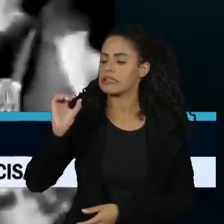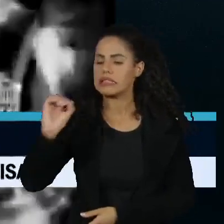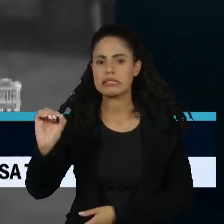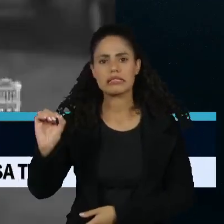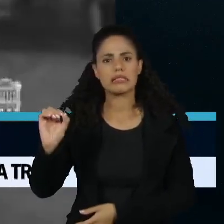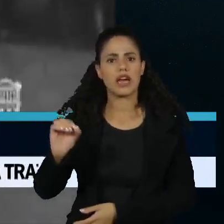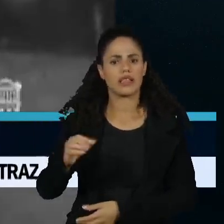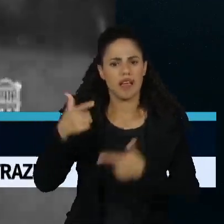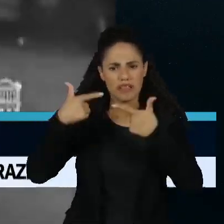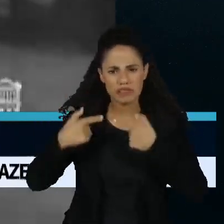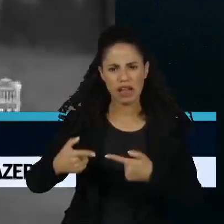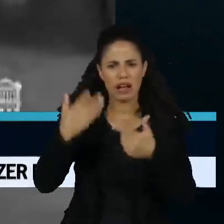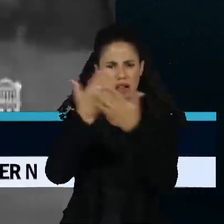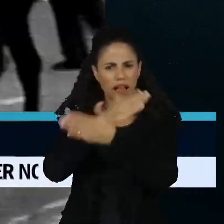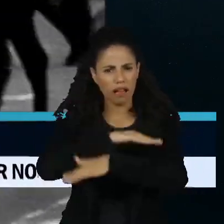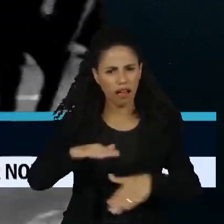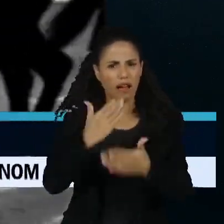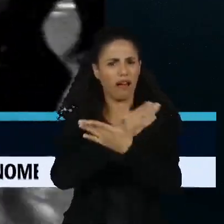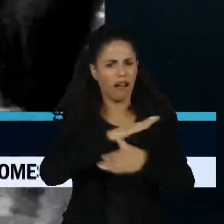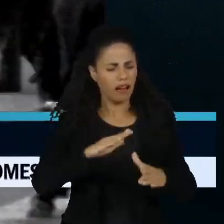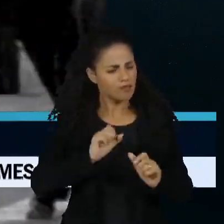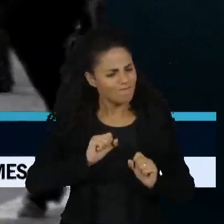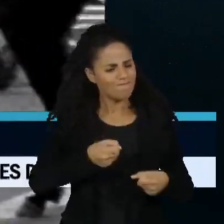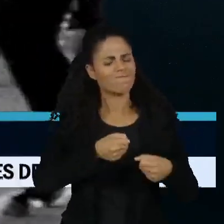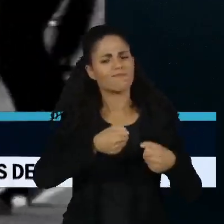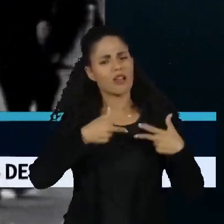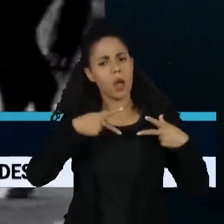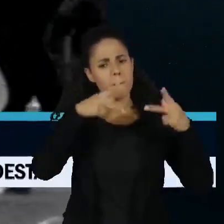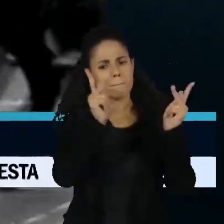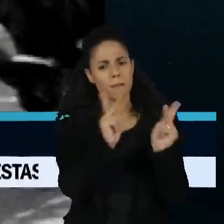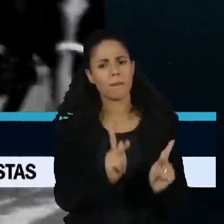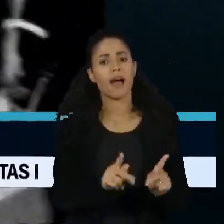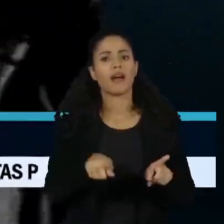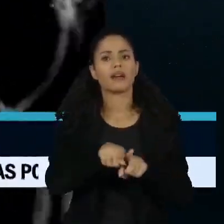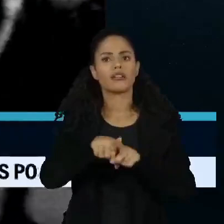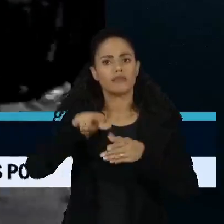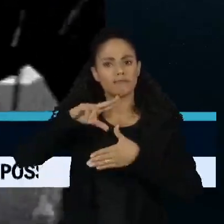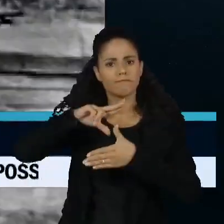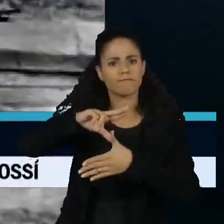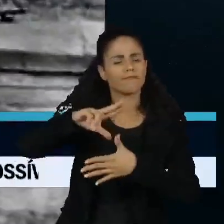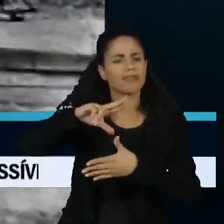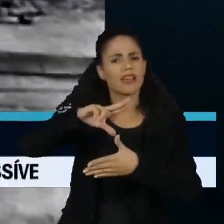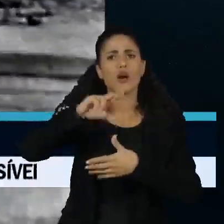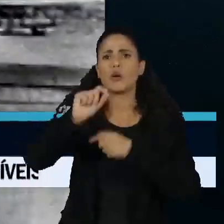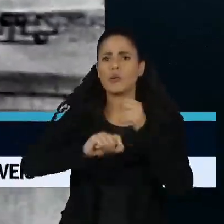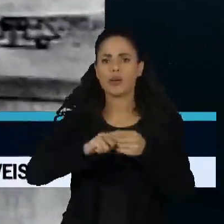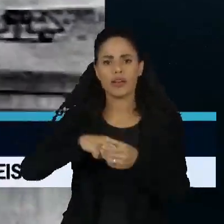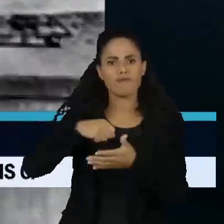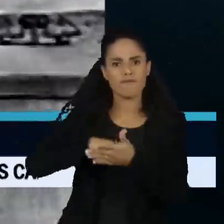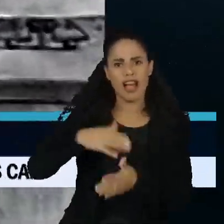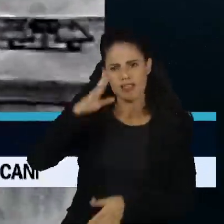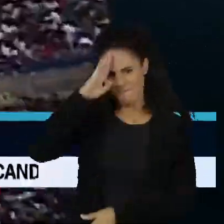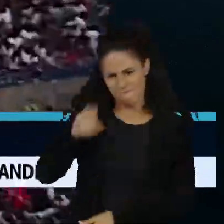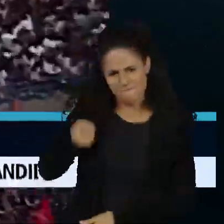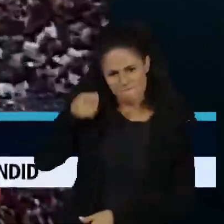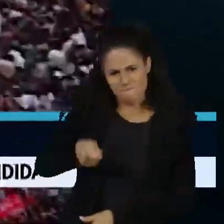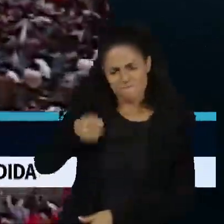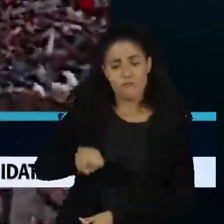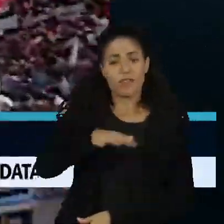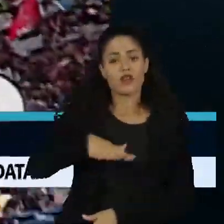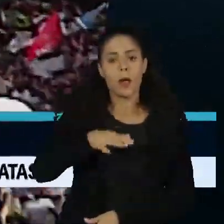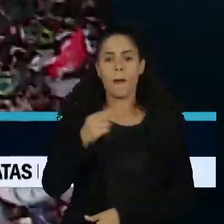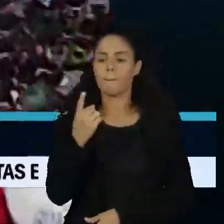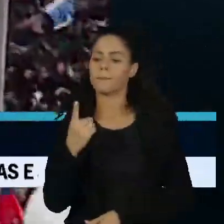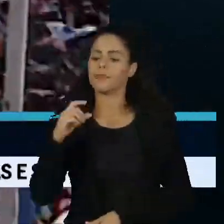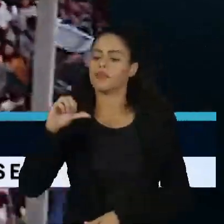o fim das Guerras e defendiam a paz a juventude latino-americana lutava contra as ditaduras no continente nos